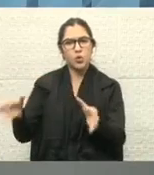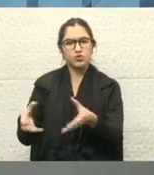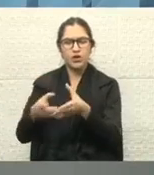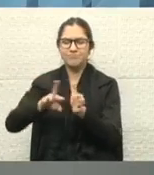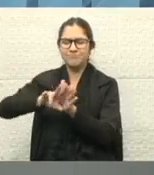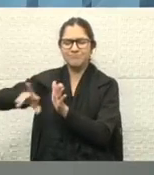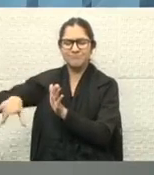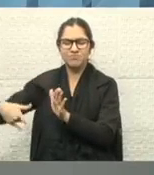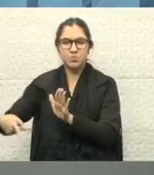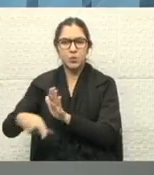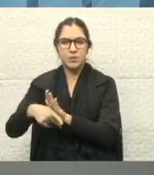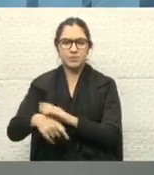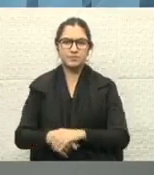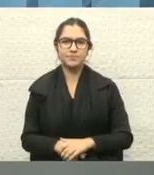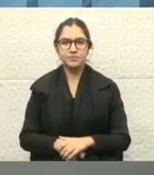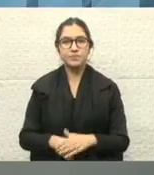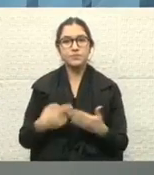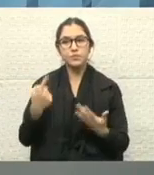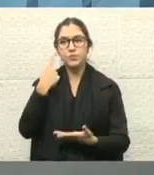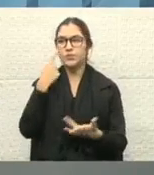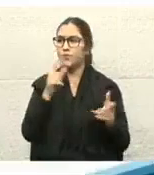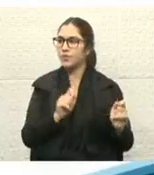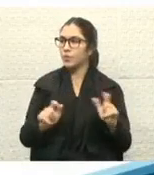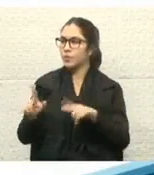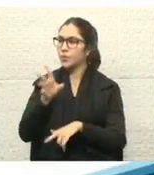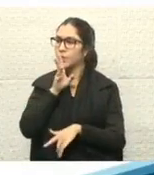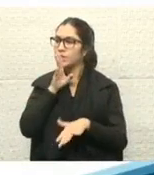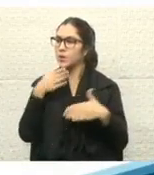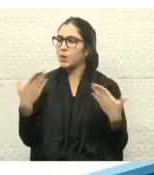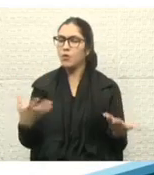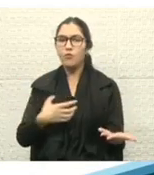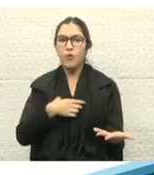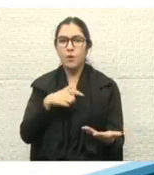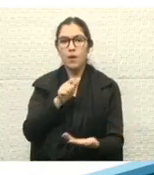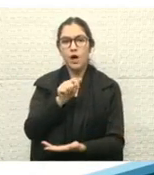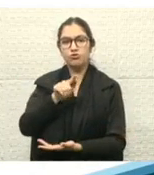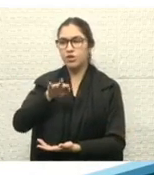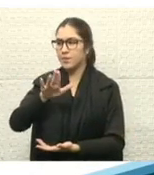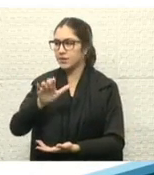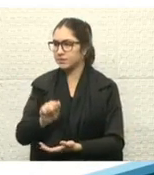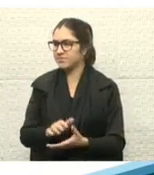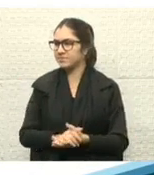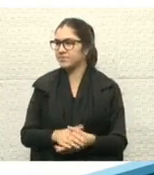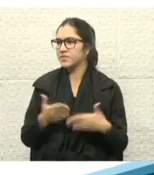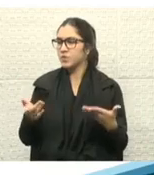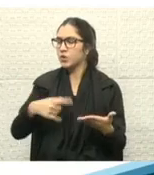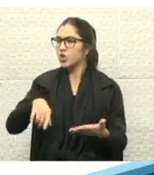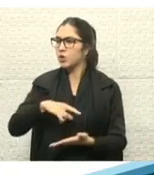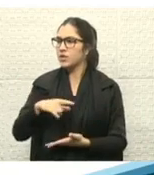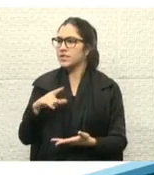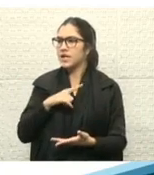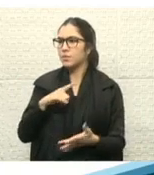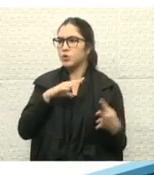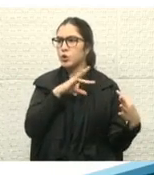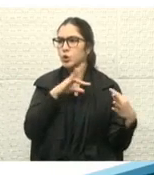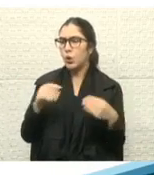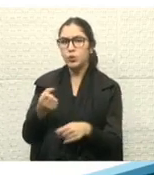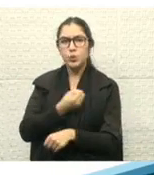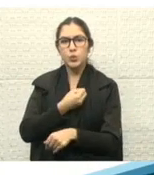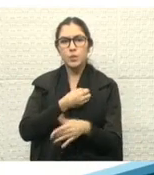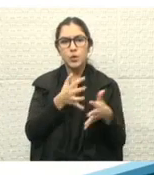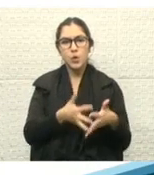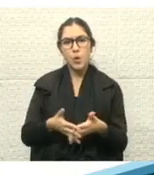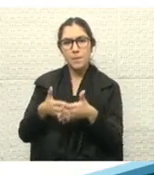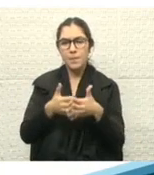entre outras propriedades. Então, vamos ao quadro conhecer essa forma algébrica. Então, nós temos que todo número